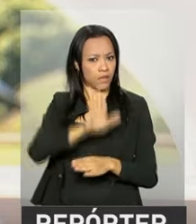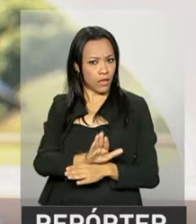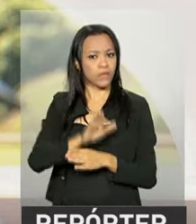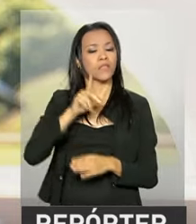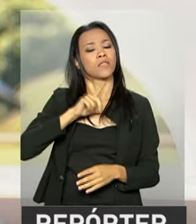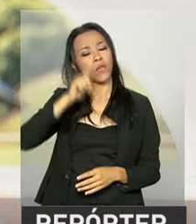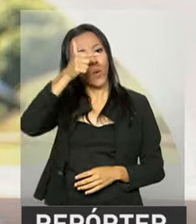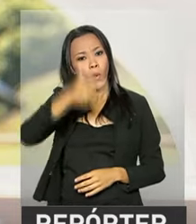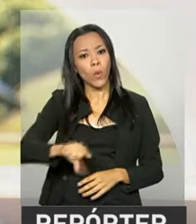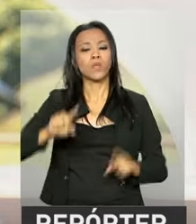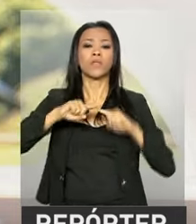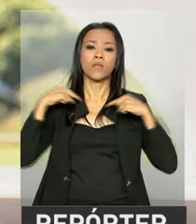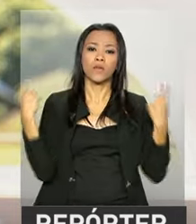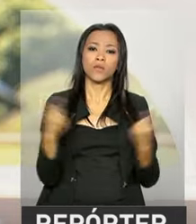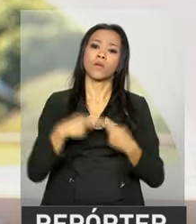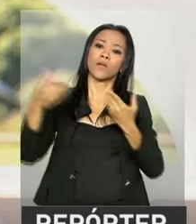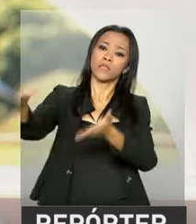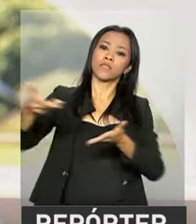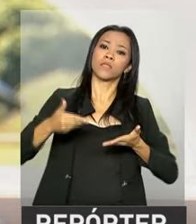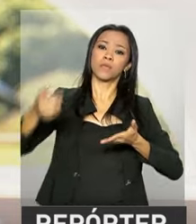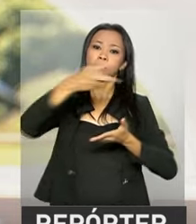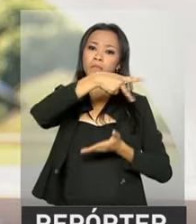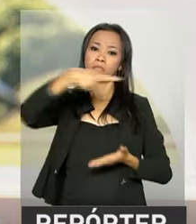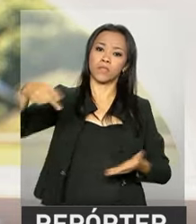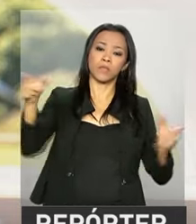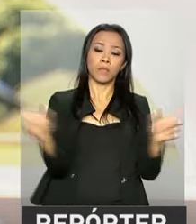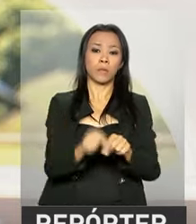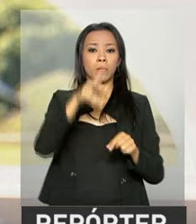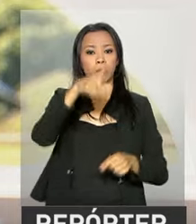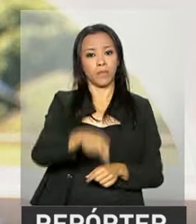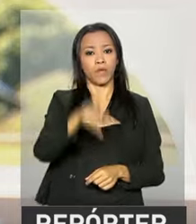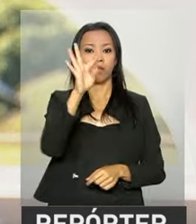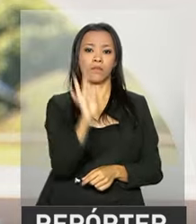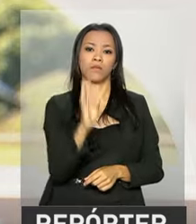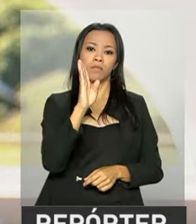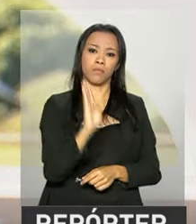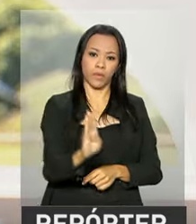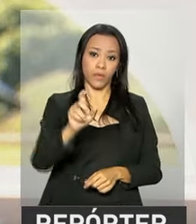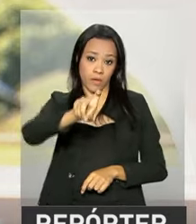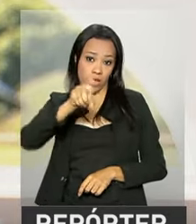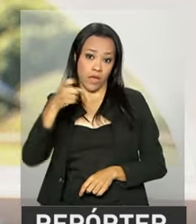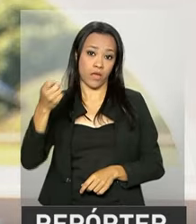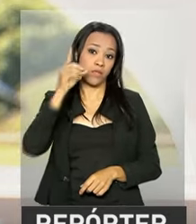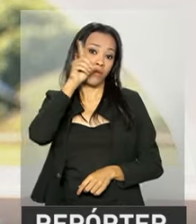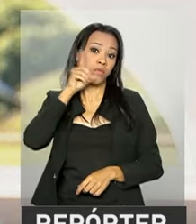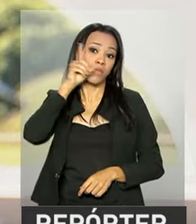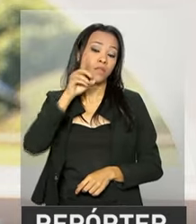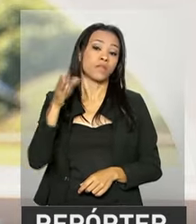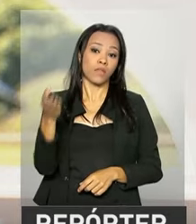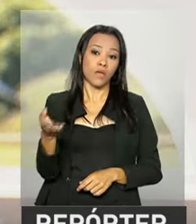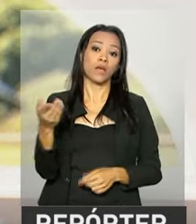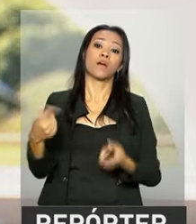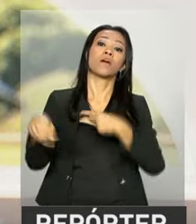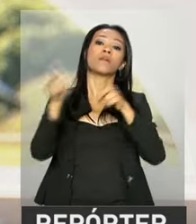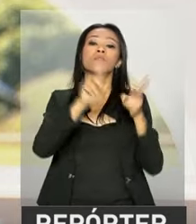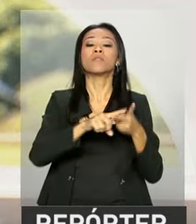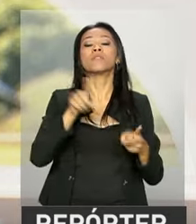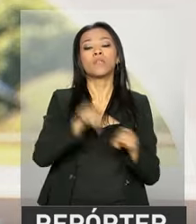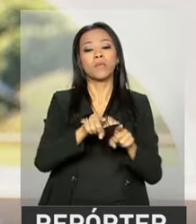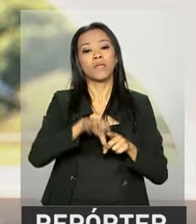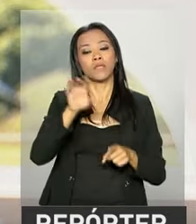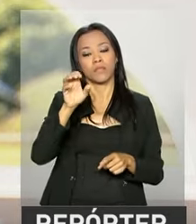Temer recebe o presidente nacional do PTB, o ex-deputado Roberto Jefferson, e a deputada